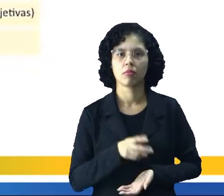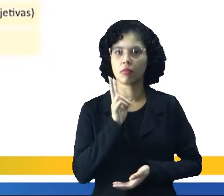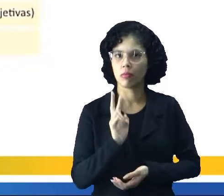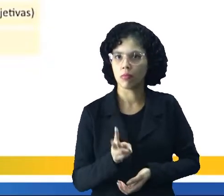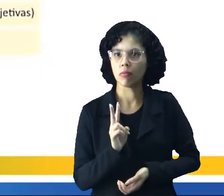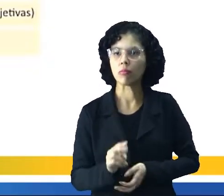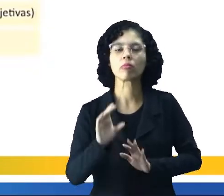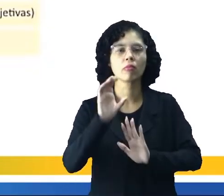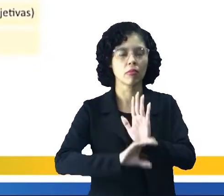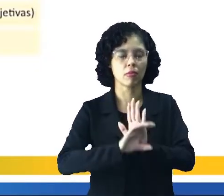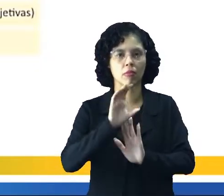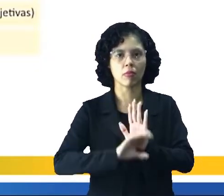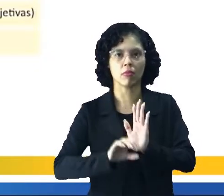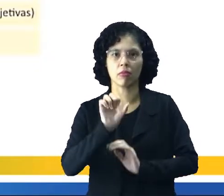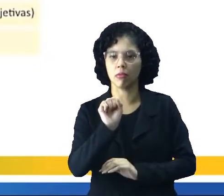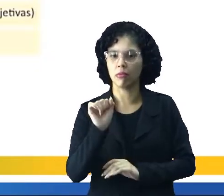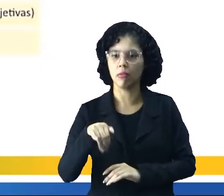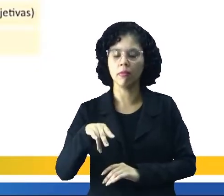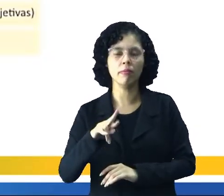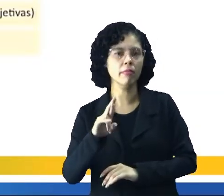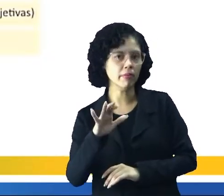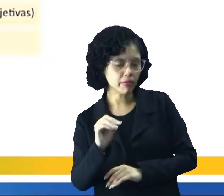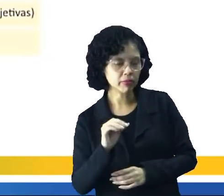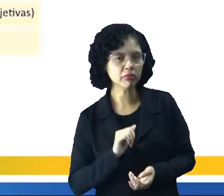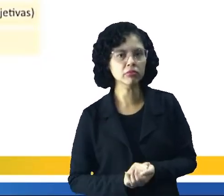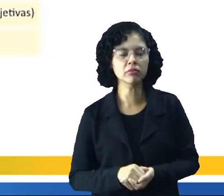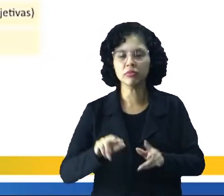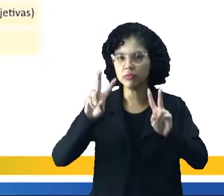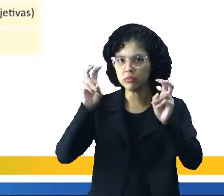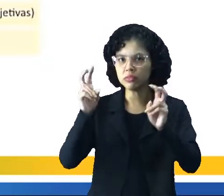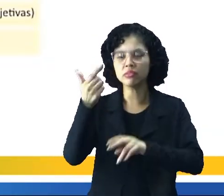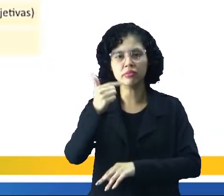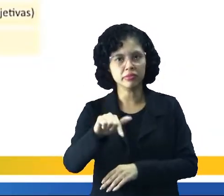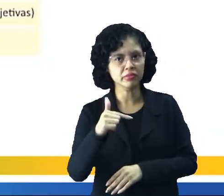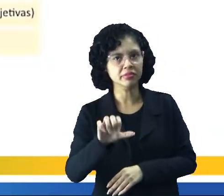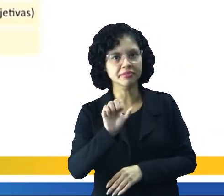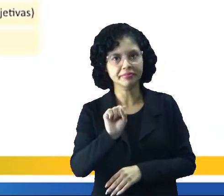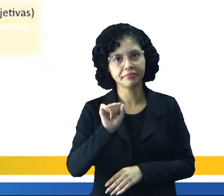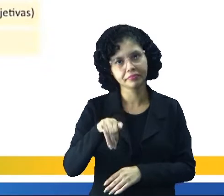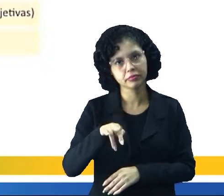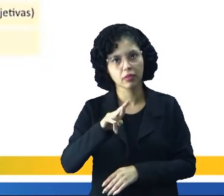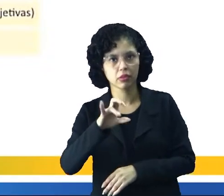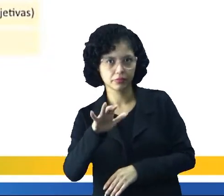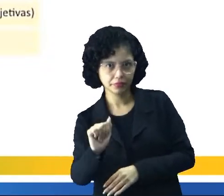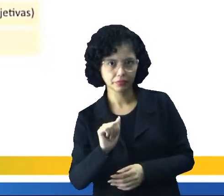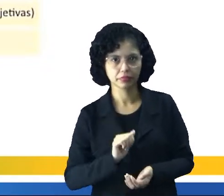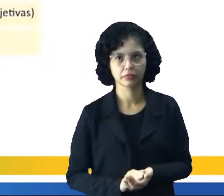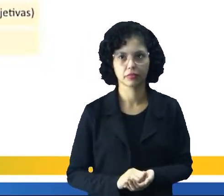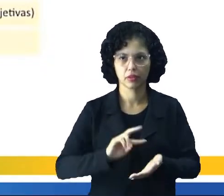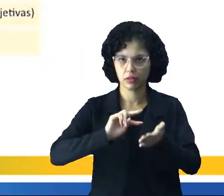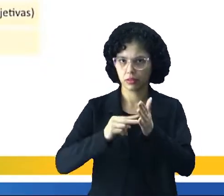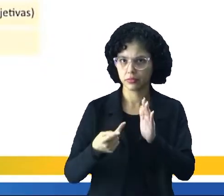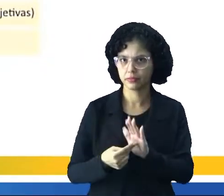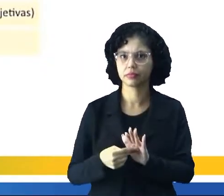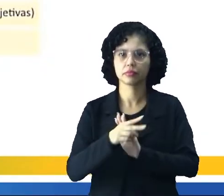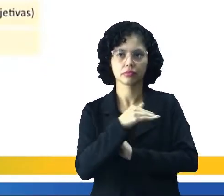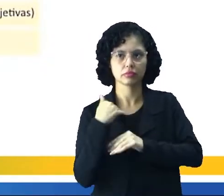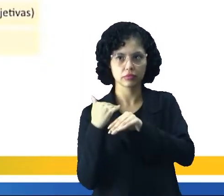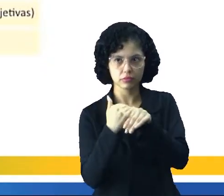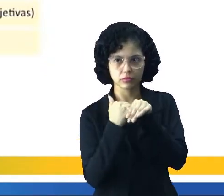Mesmo conteúdo semântico, repetição do conteúdo semântico, ou seja, palavras que tenham carga de significado